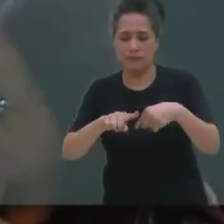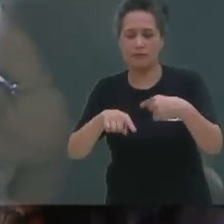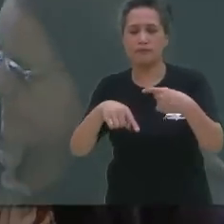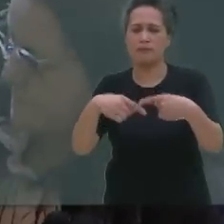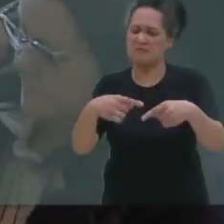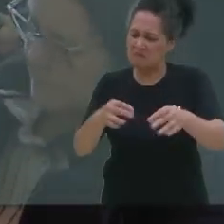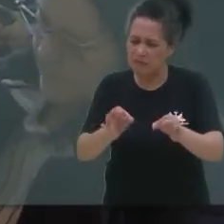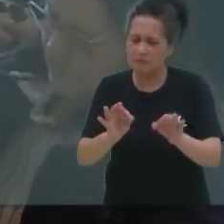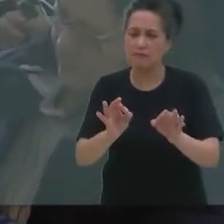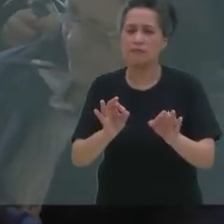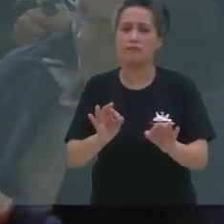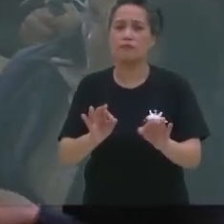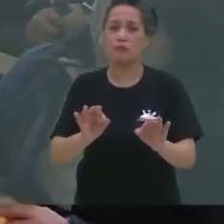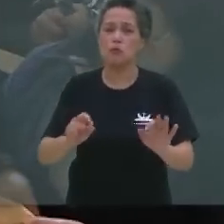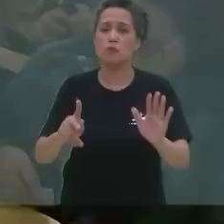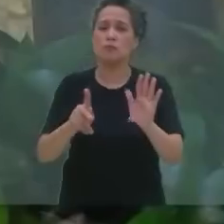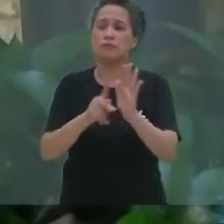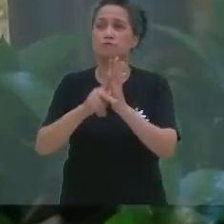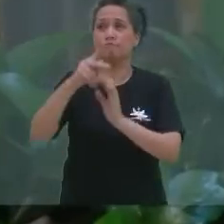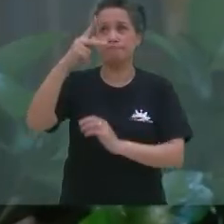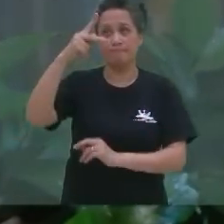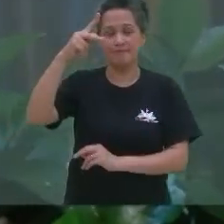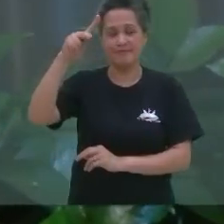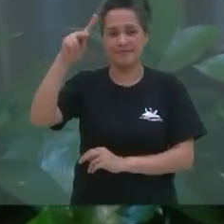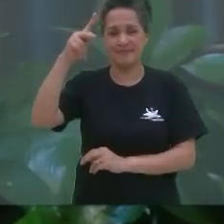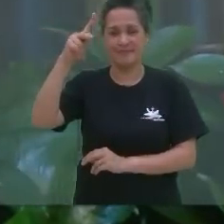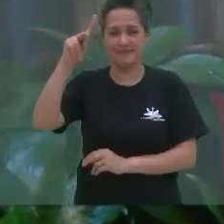seta, o teu próprio.